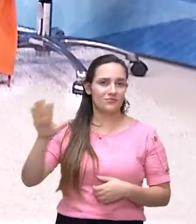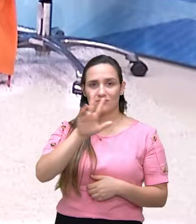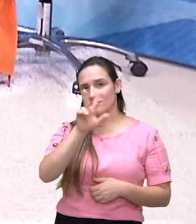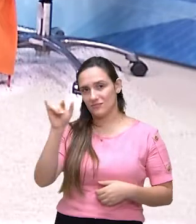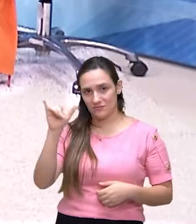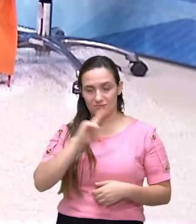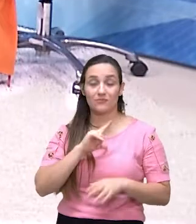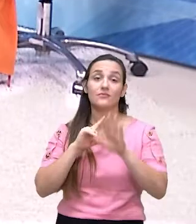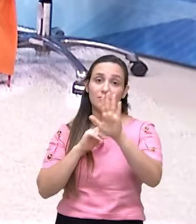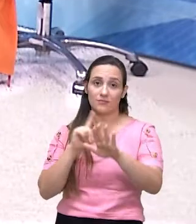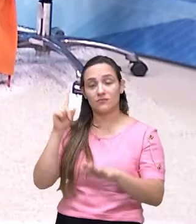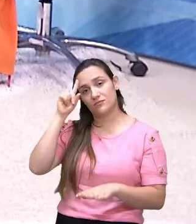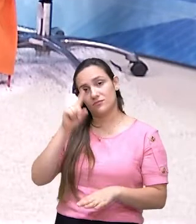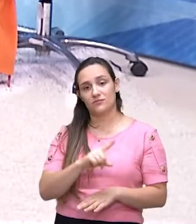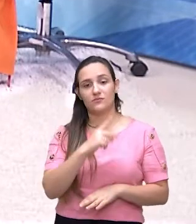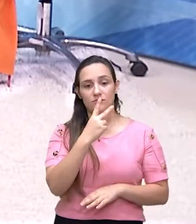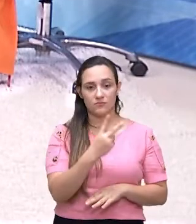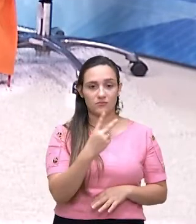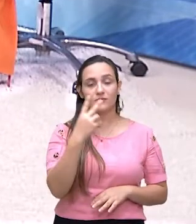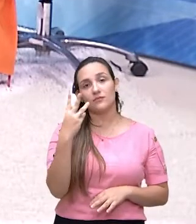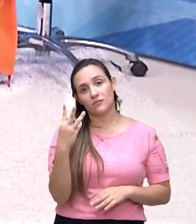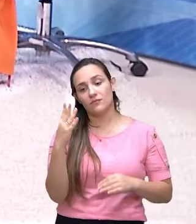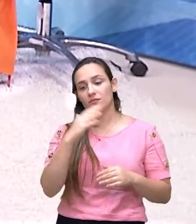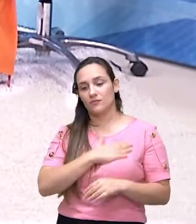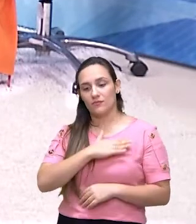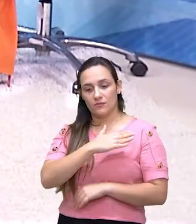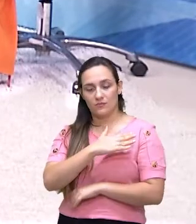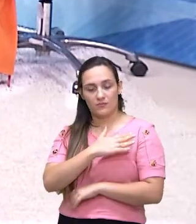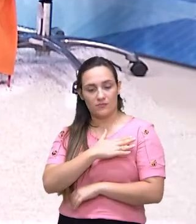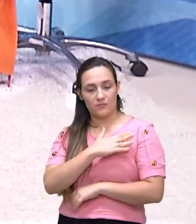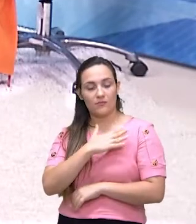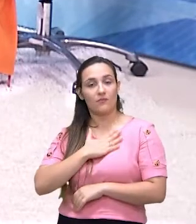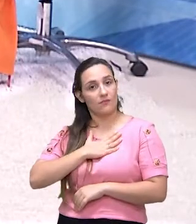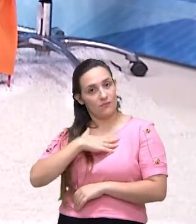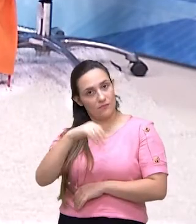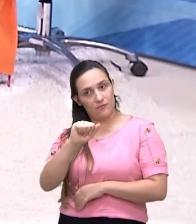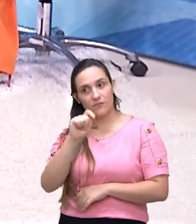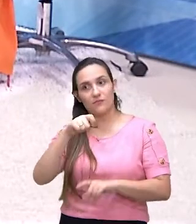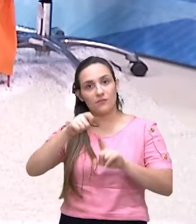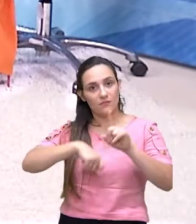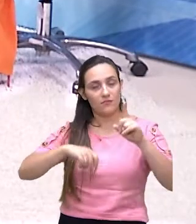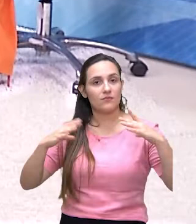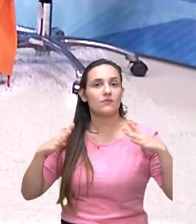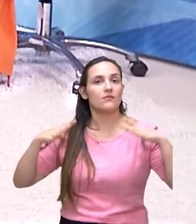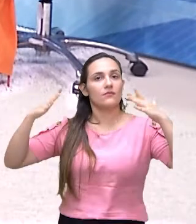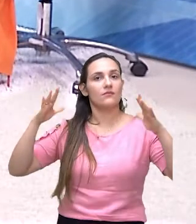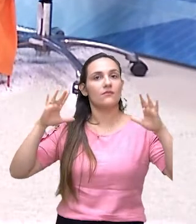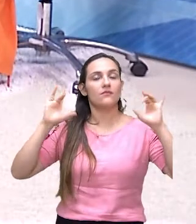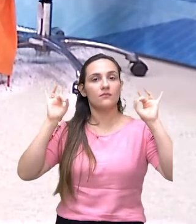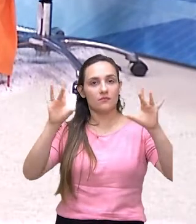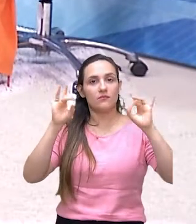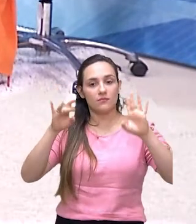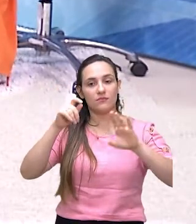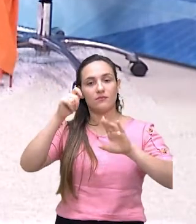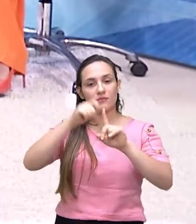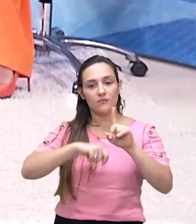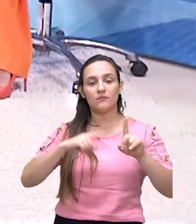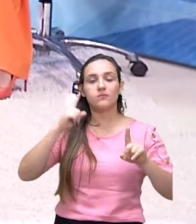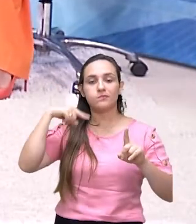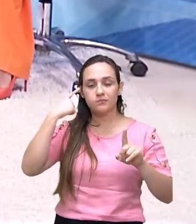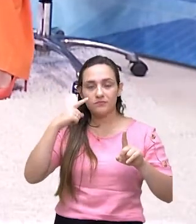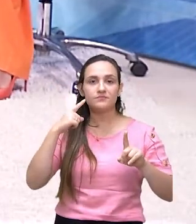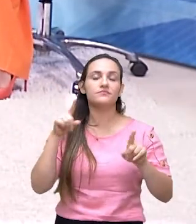vamos ter aí eu gostaria de fazer isso convite no dia dois e três de agosto mês em que comemoramos o Dia do Advogado